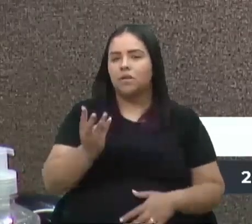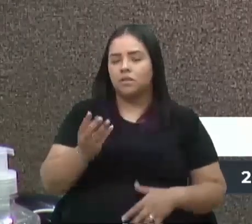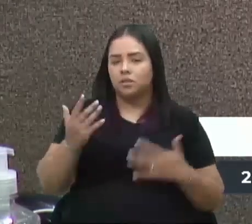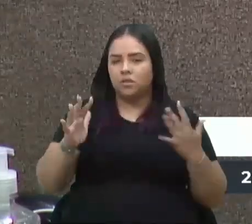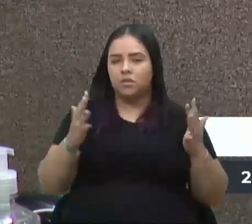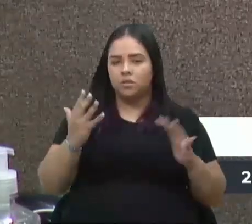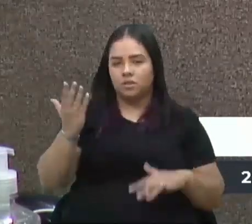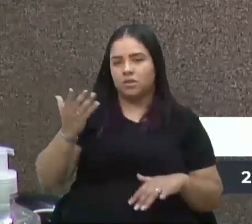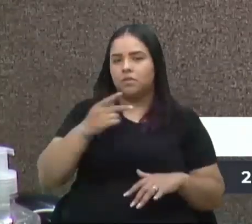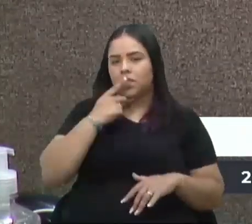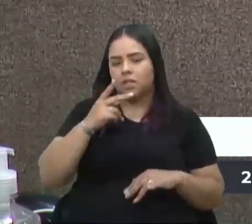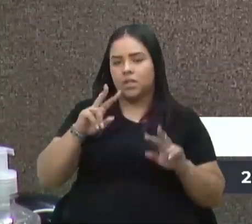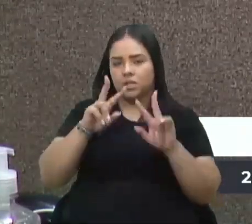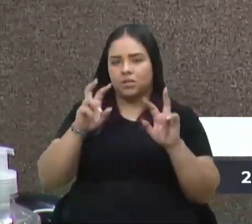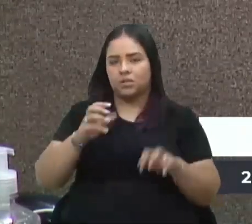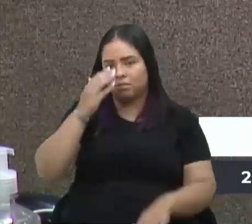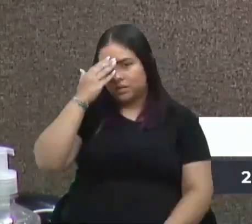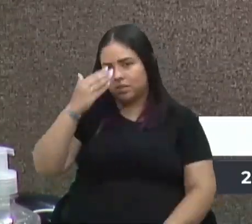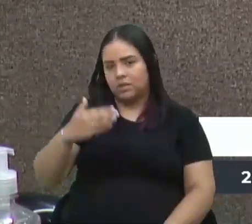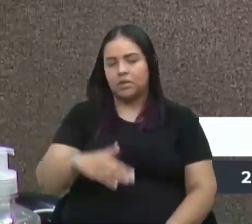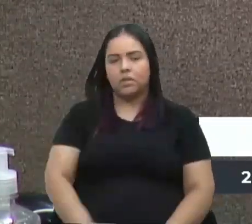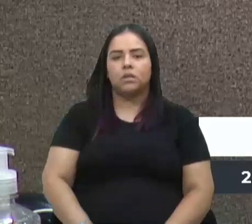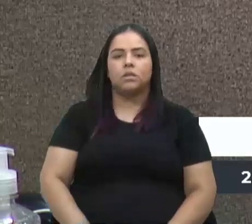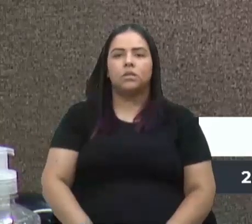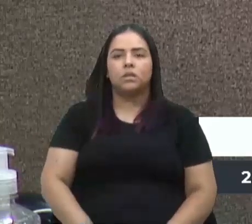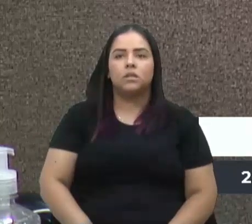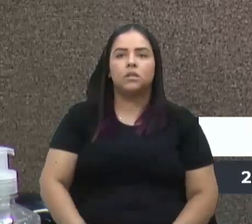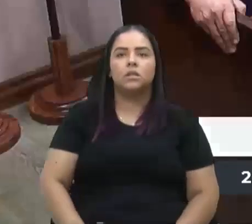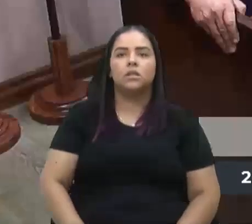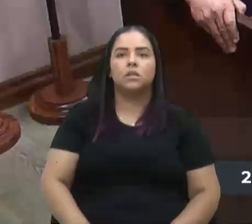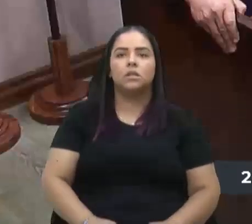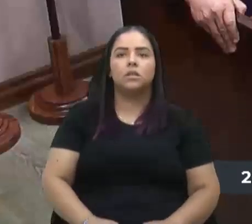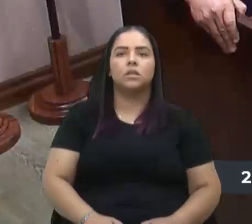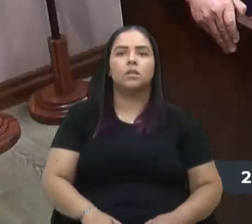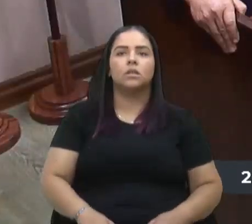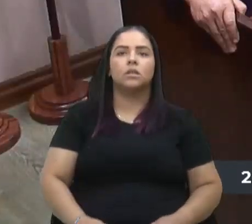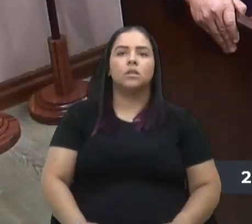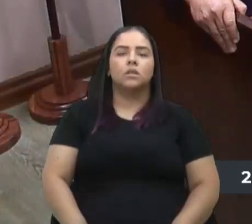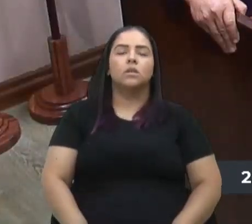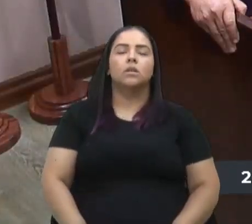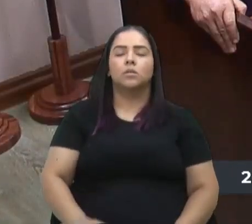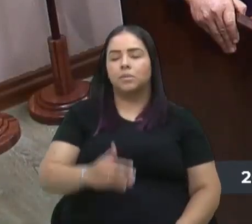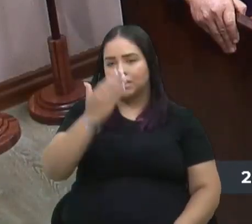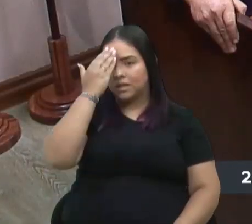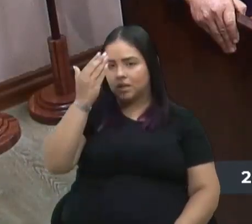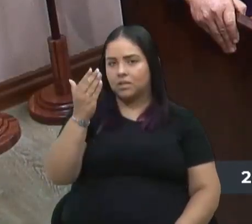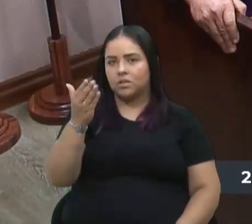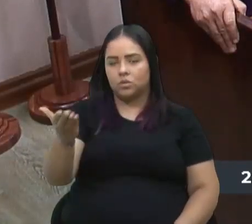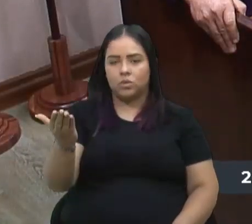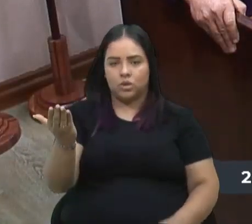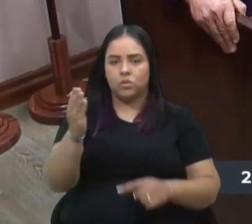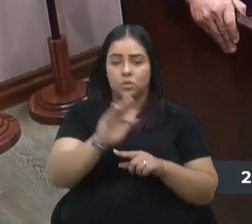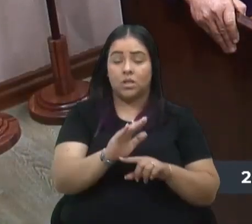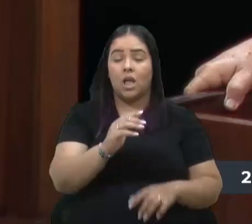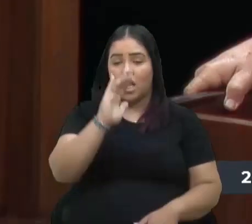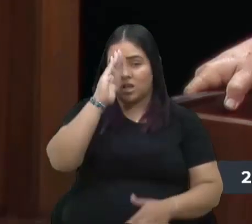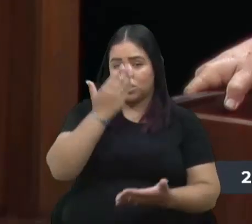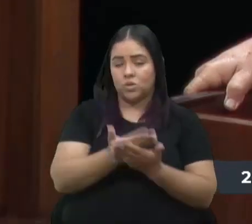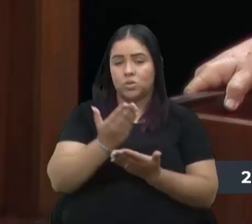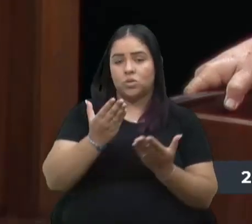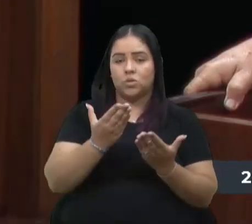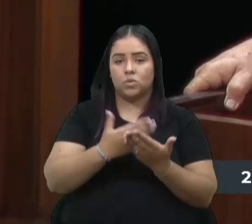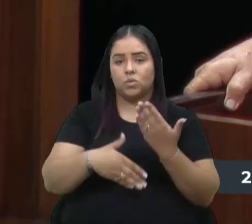por levantar essa pauta aí. Obrigado, vereador. Obrigado pela sua contribuição. Eu acredito que tudo é pertinente,